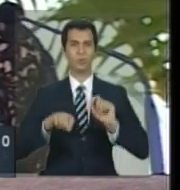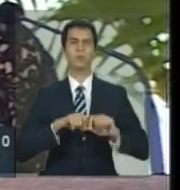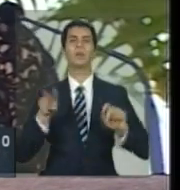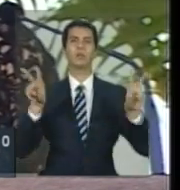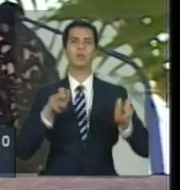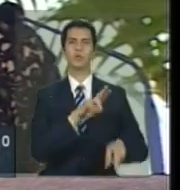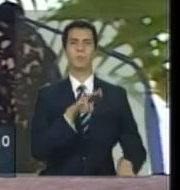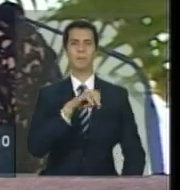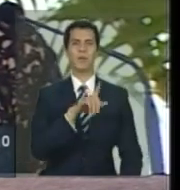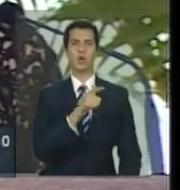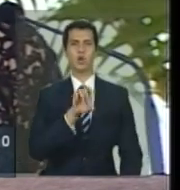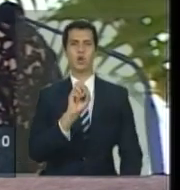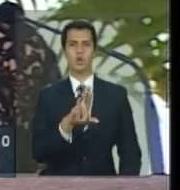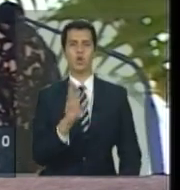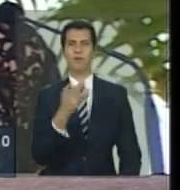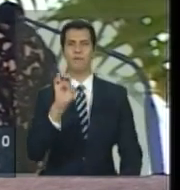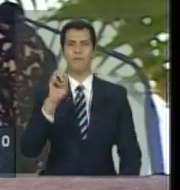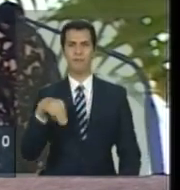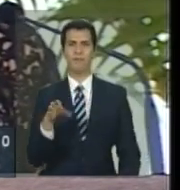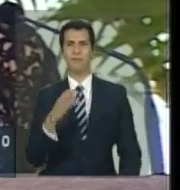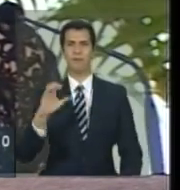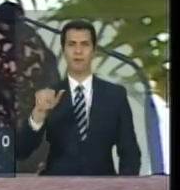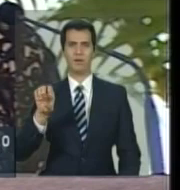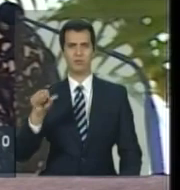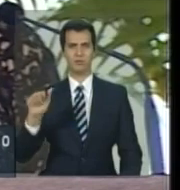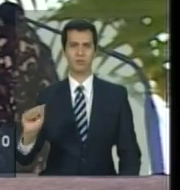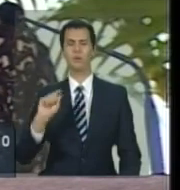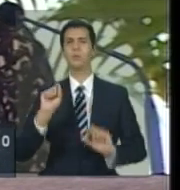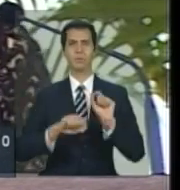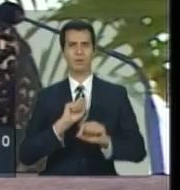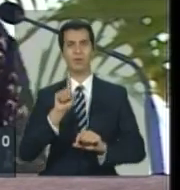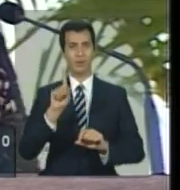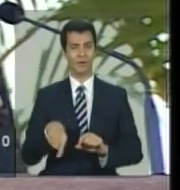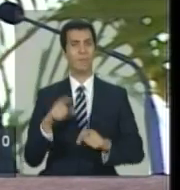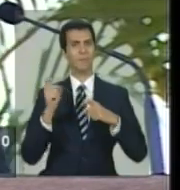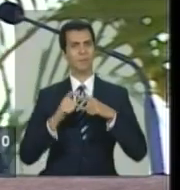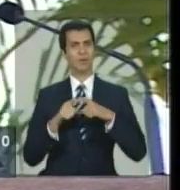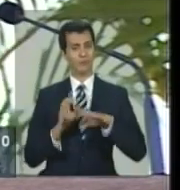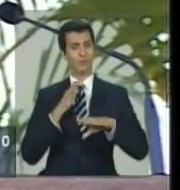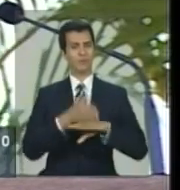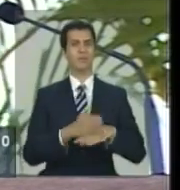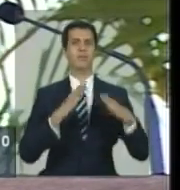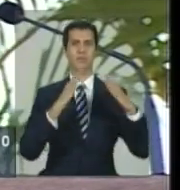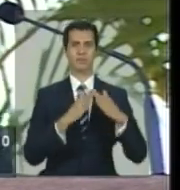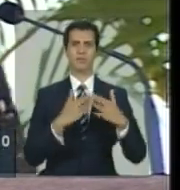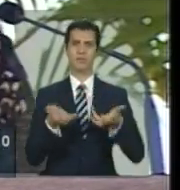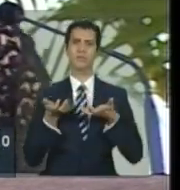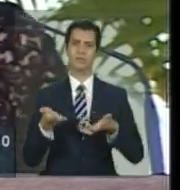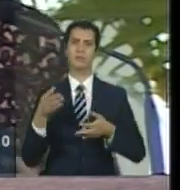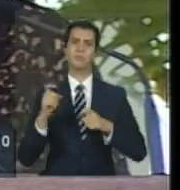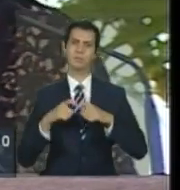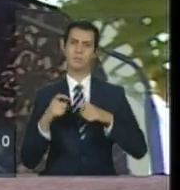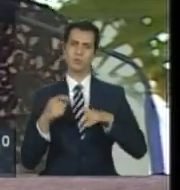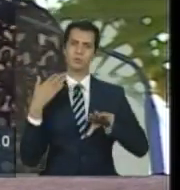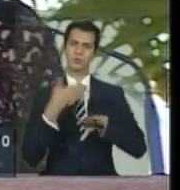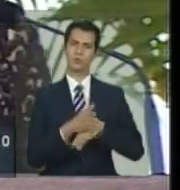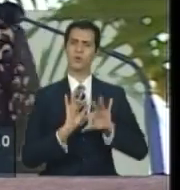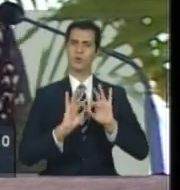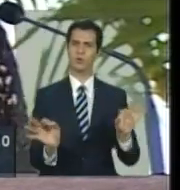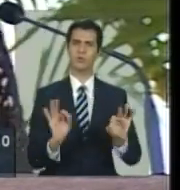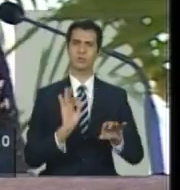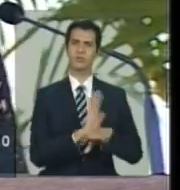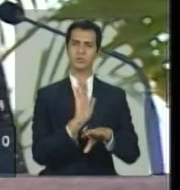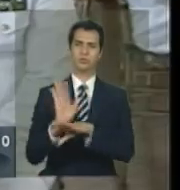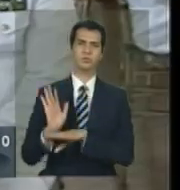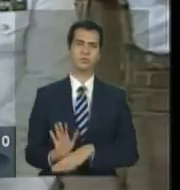em Casa, uma espécie de home care para levar assistência médica de qualidade à casa